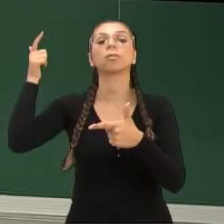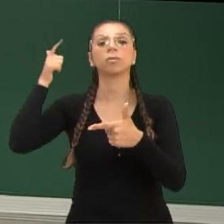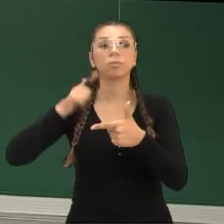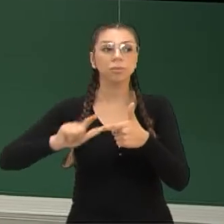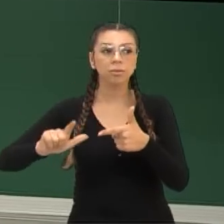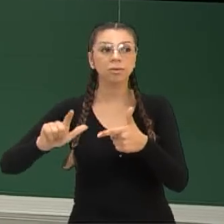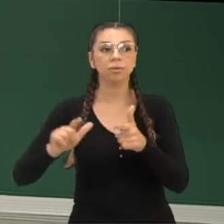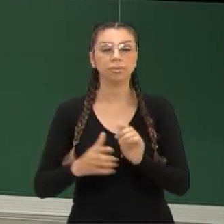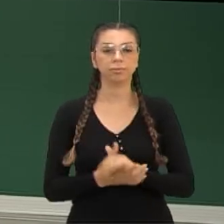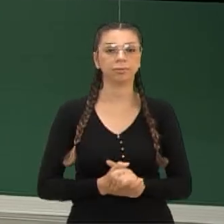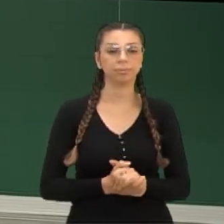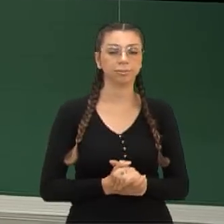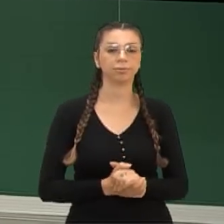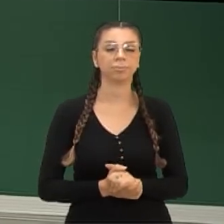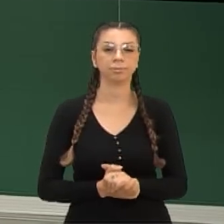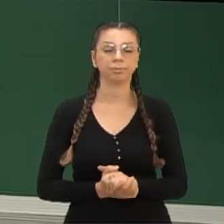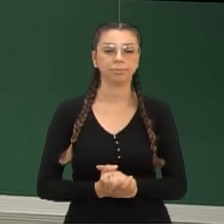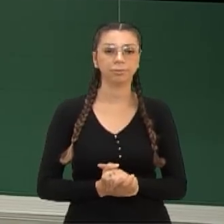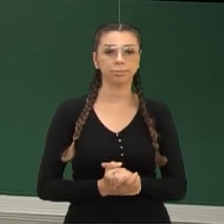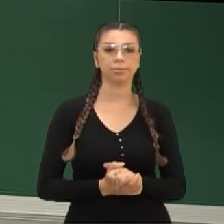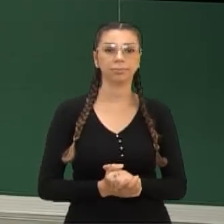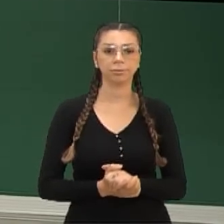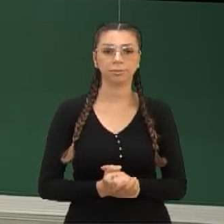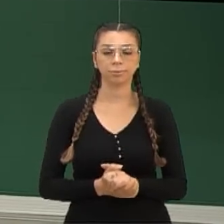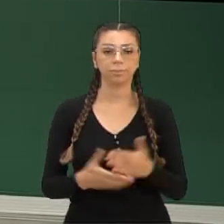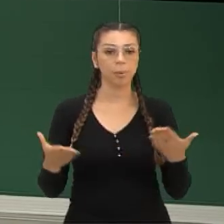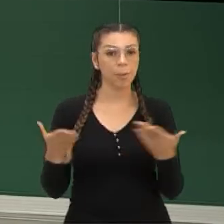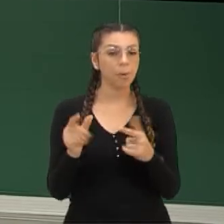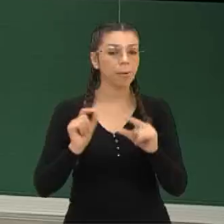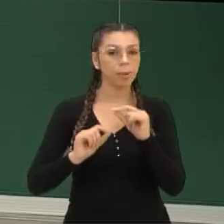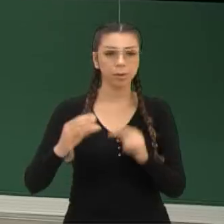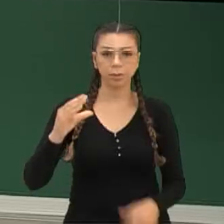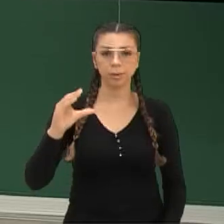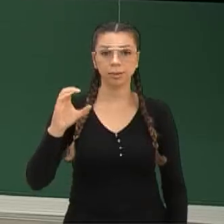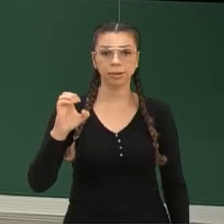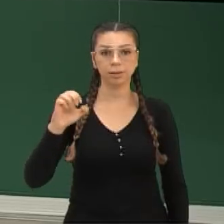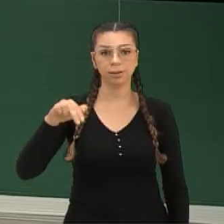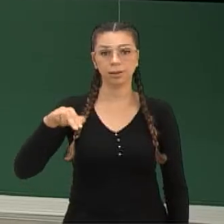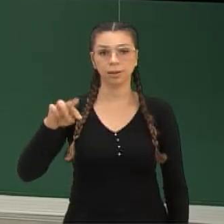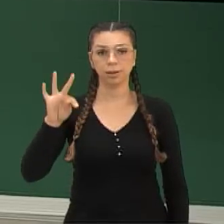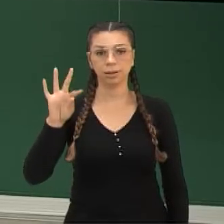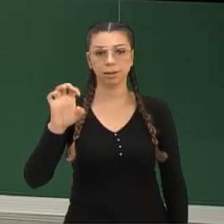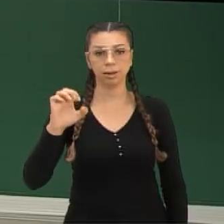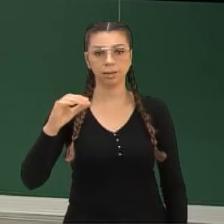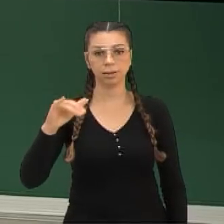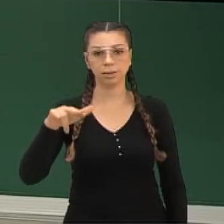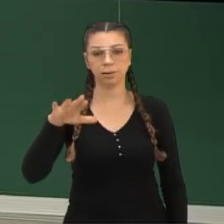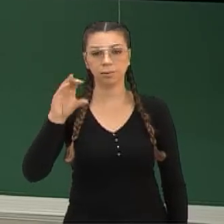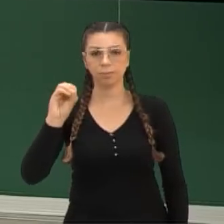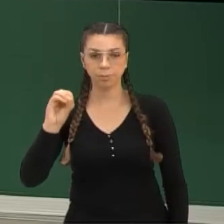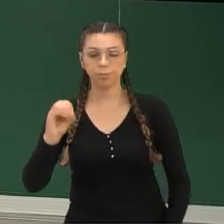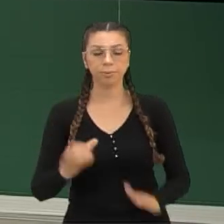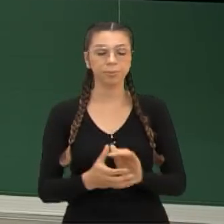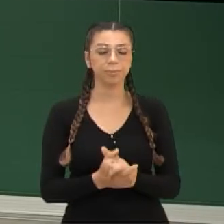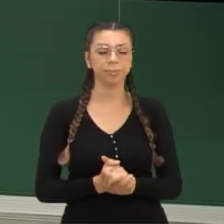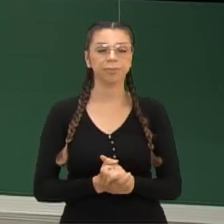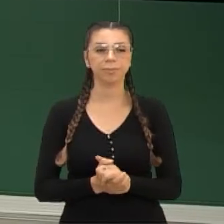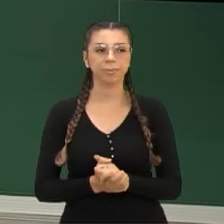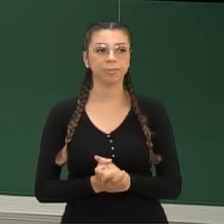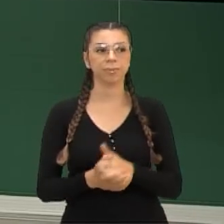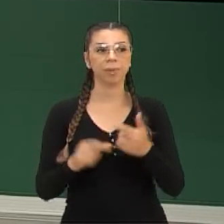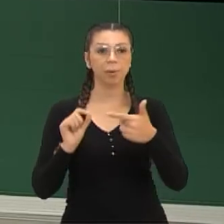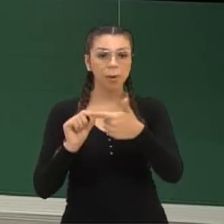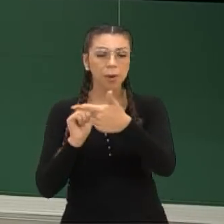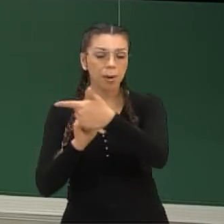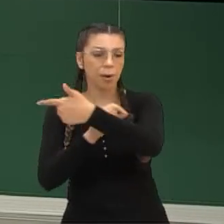casa dos... para a casa dos centésimos. Então, se eu pôr um 0 aqui, ó, aqui eu não estava na casa dos décimos,